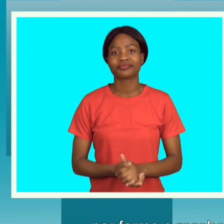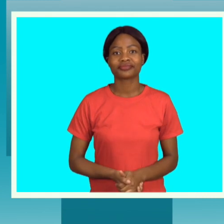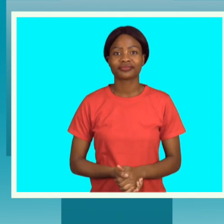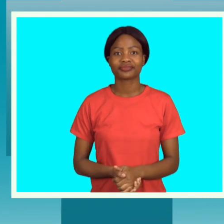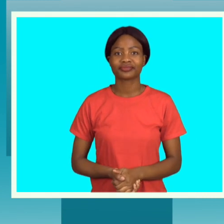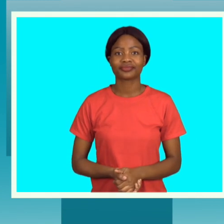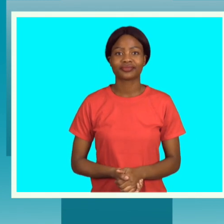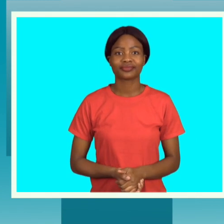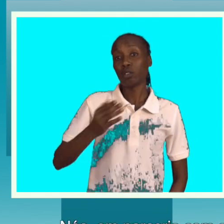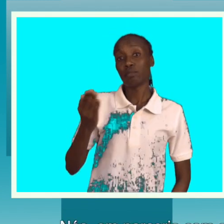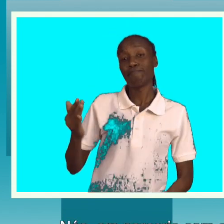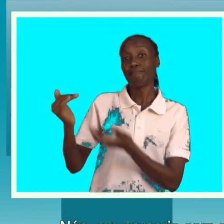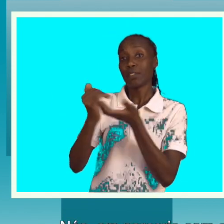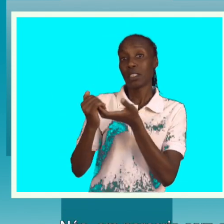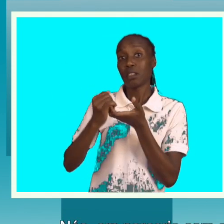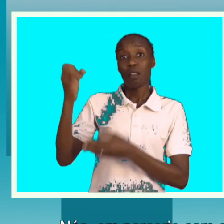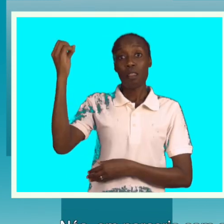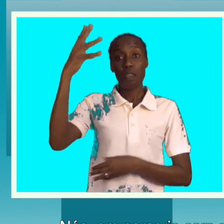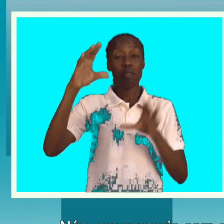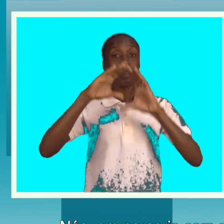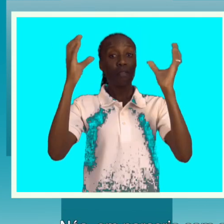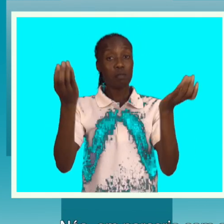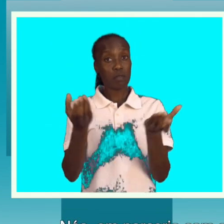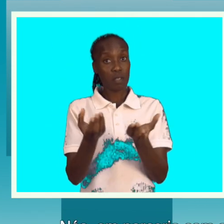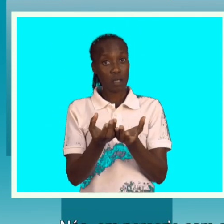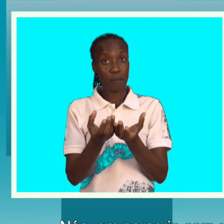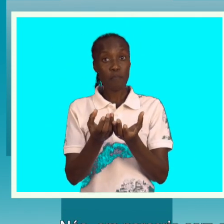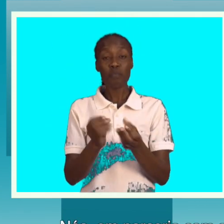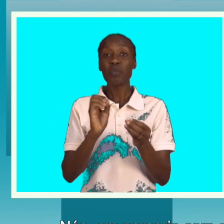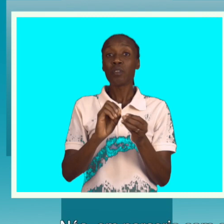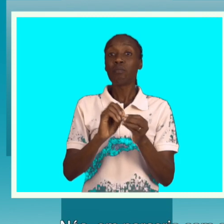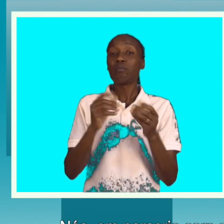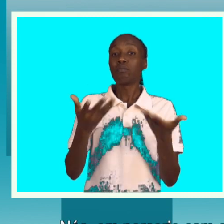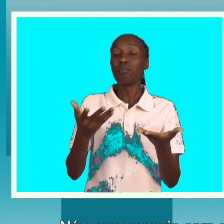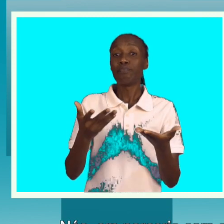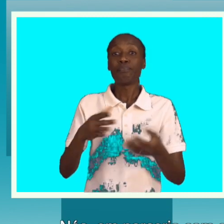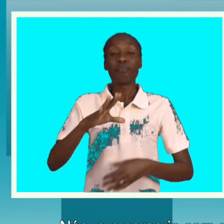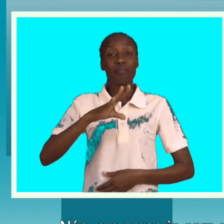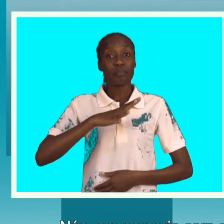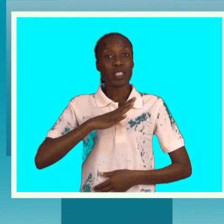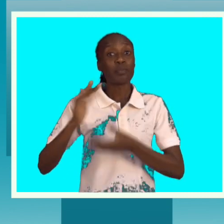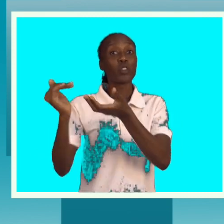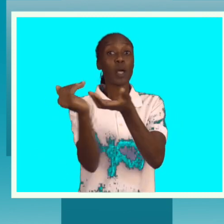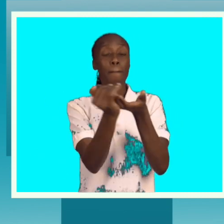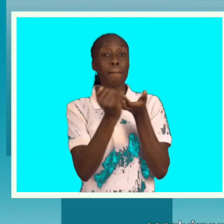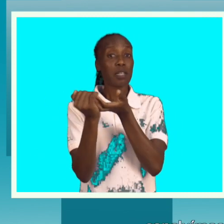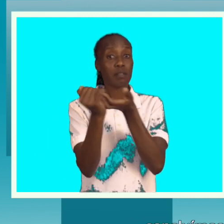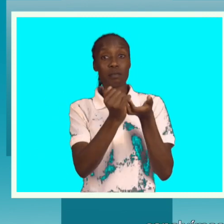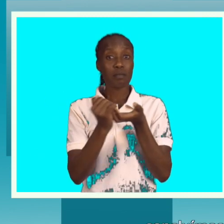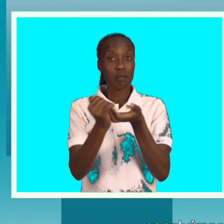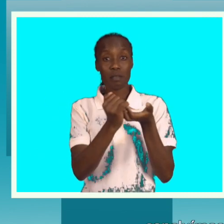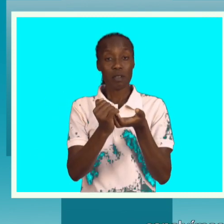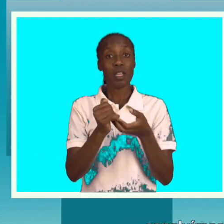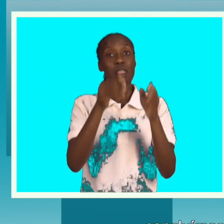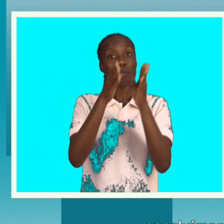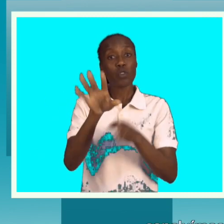rodas. Nós, com a parceria com a Light for the World e o AMBO, vemos essa